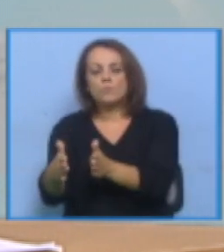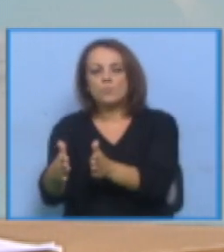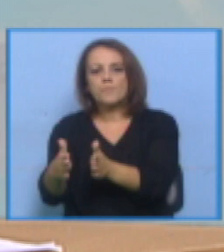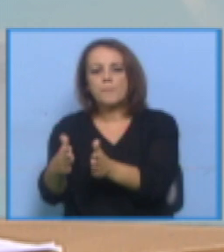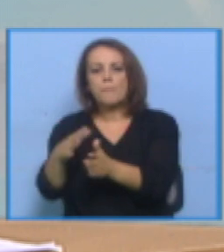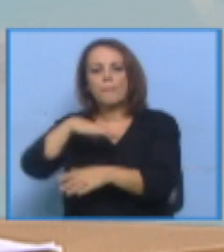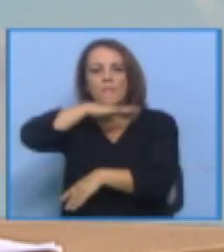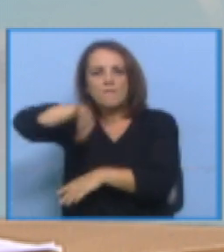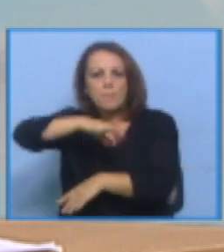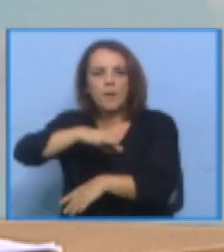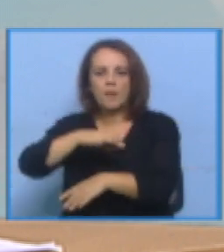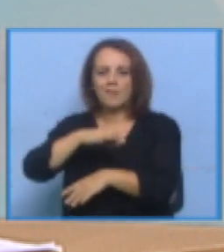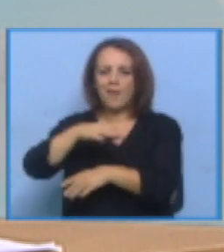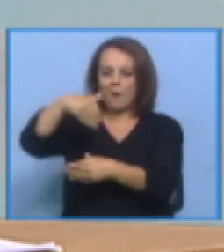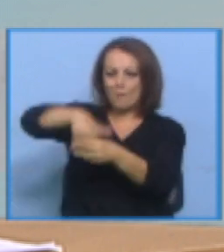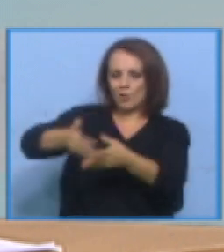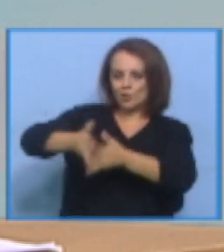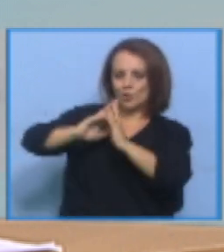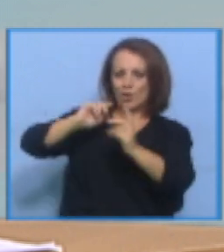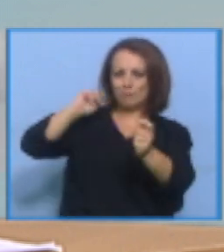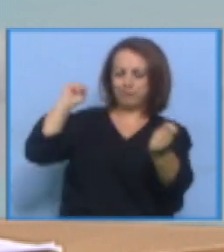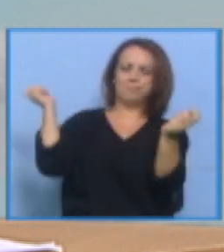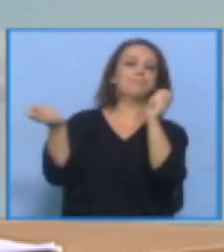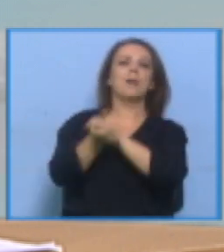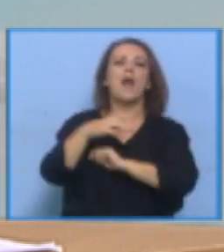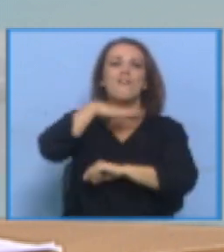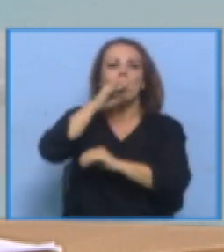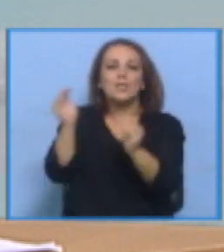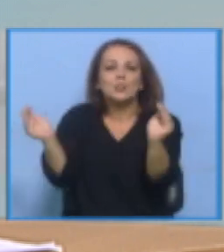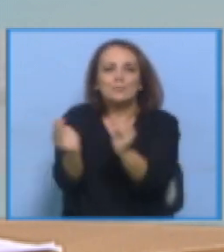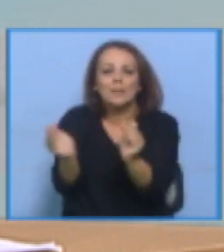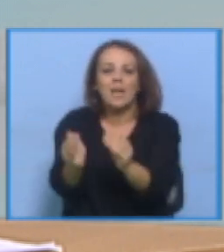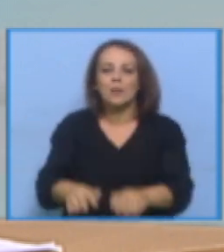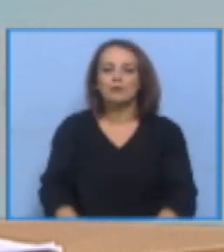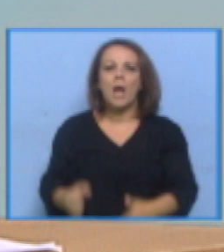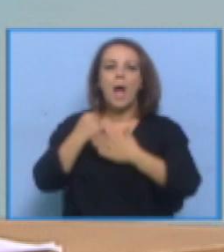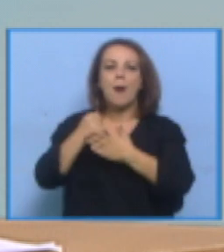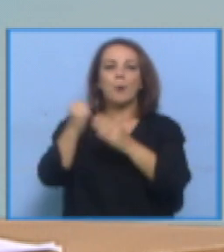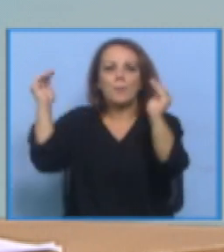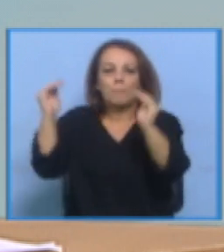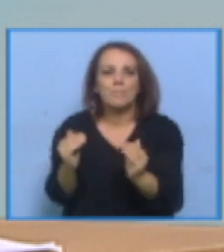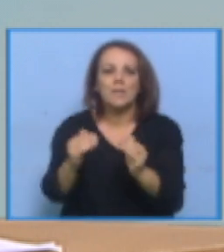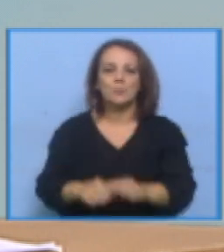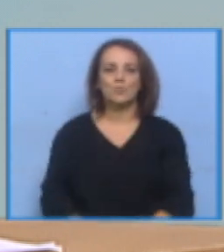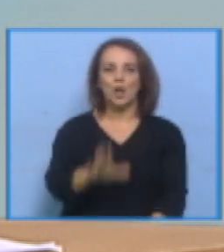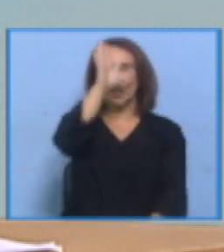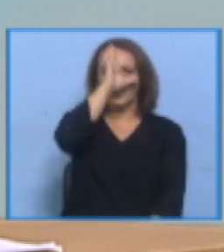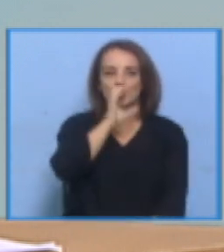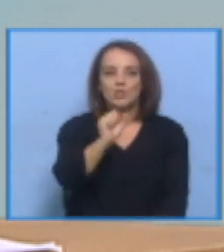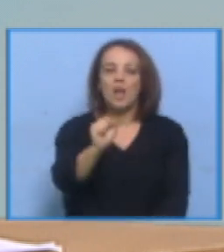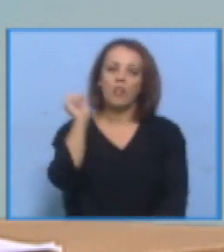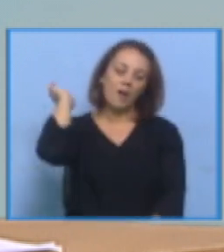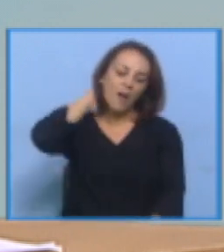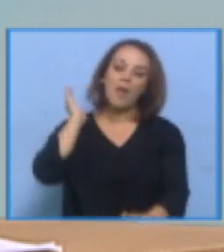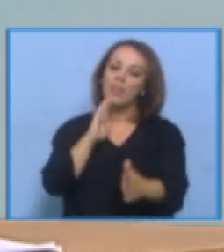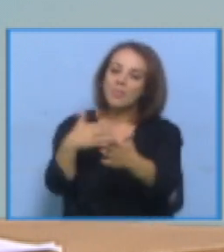dinâmica familiar a alterar-se também. Famílias muitíssimo mais pequeninas, com muito menos apoio, o Estado a ter que fornecer mais